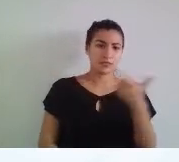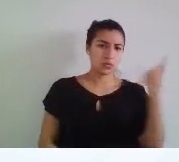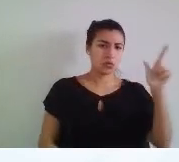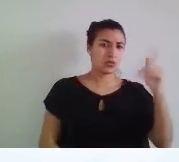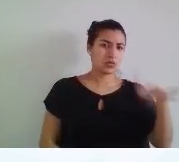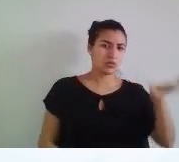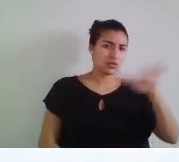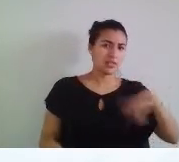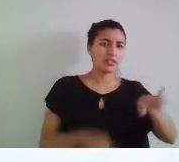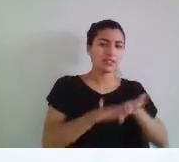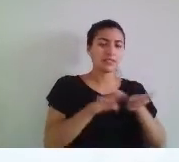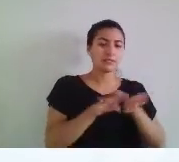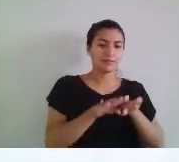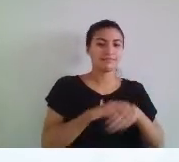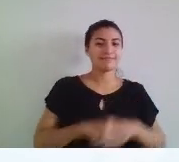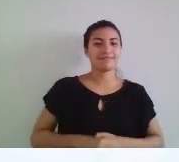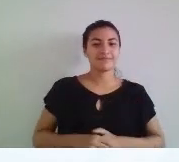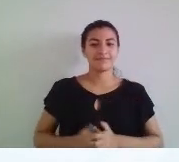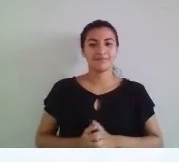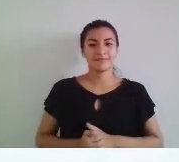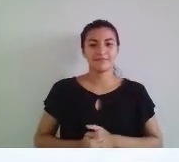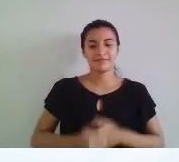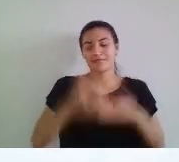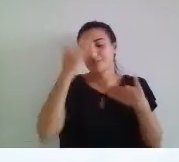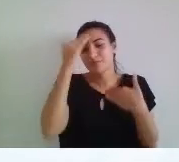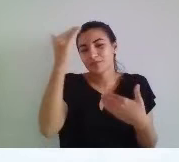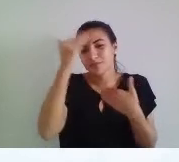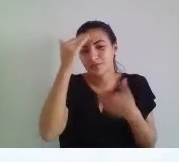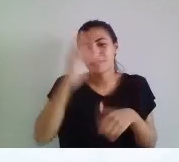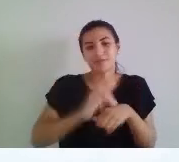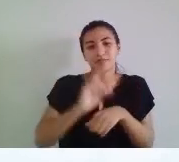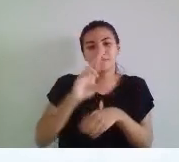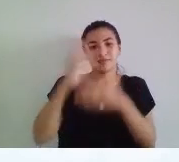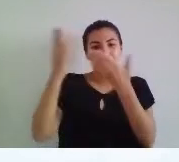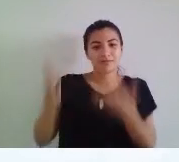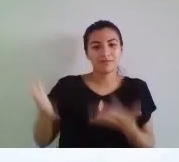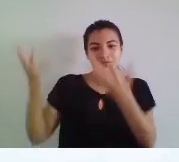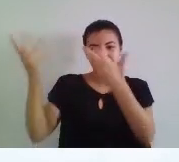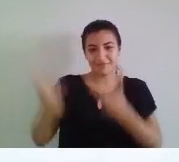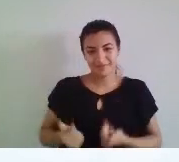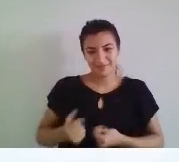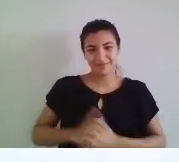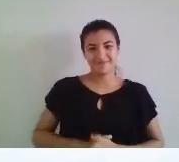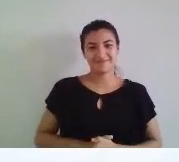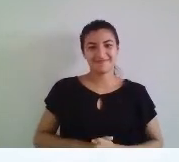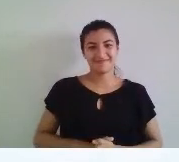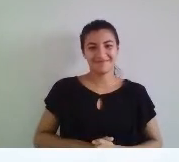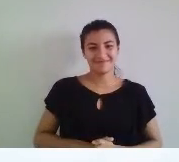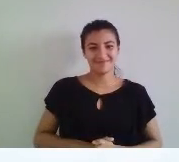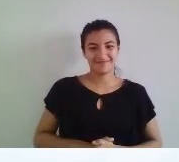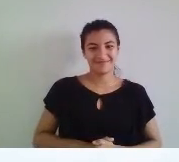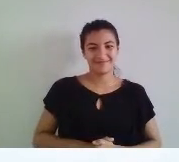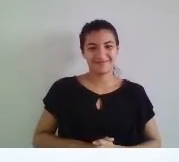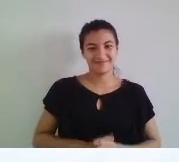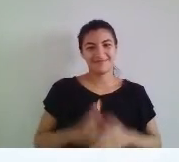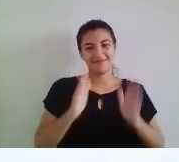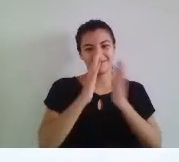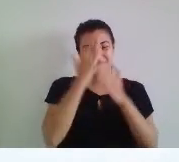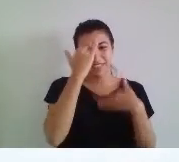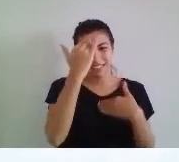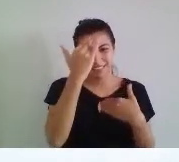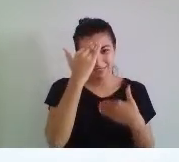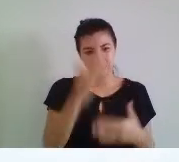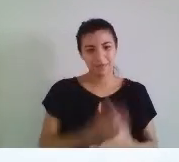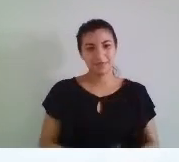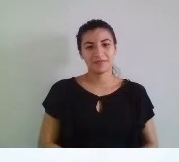lugares, que é pelo que nós lutamos. Muito obrigada, doutora. Você é uma maravilhosa. Obrigada. Obrigada, Gil.